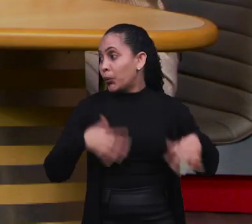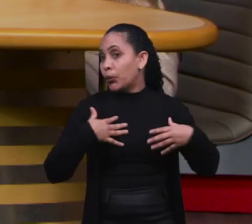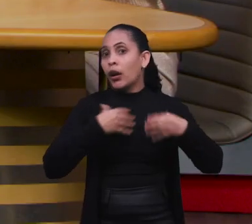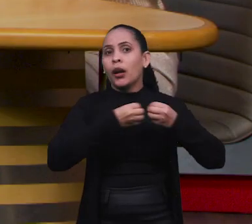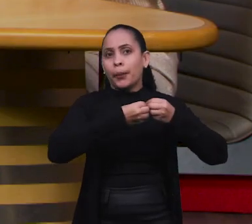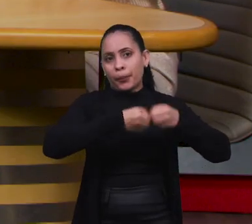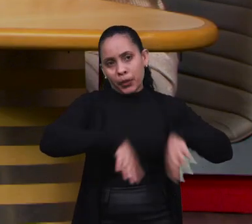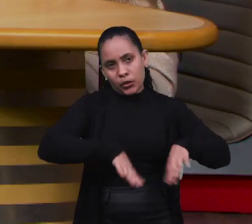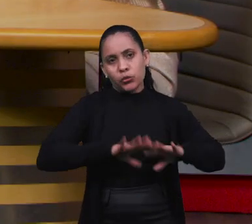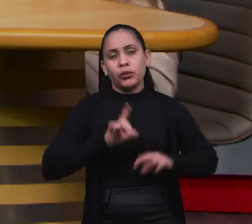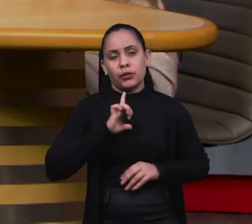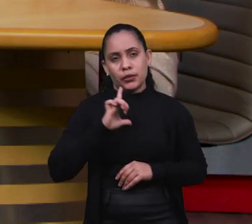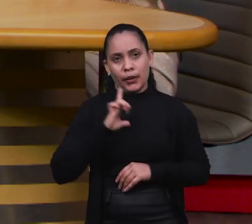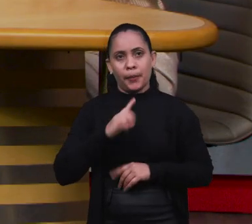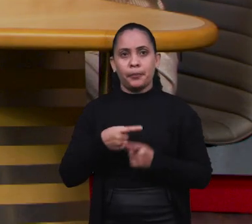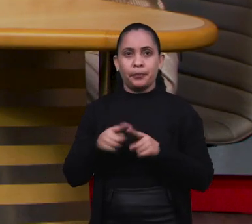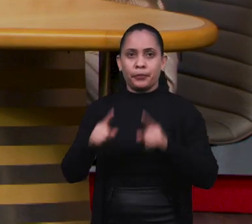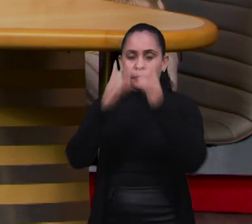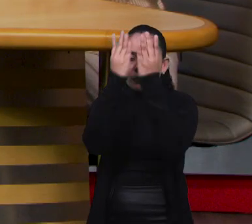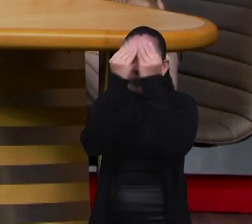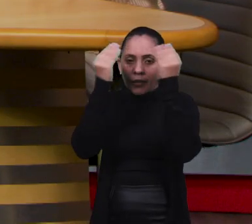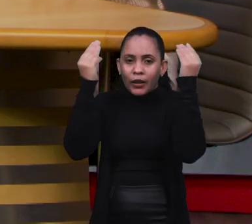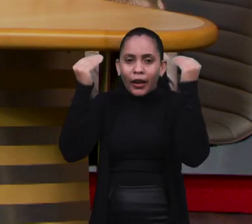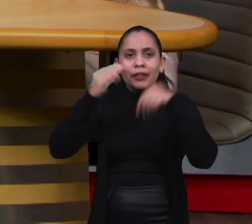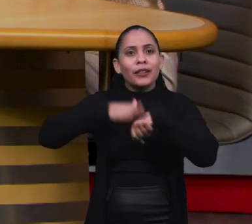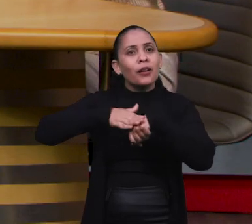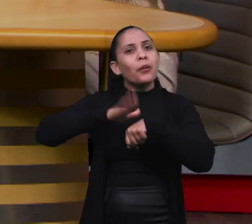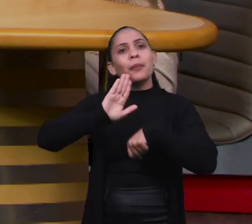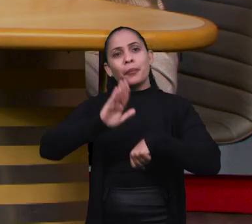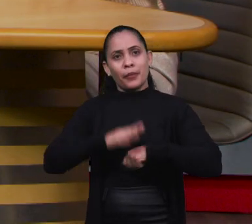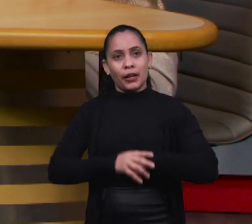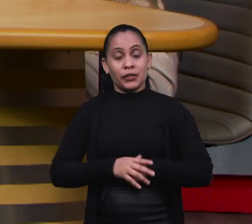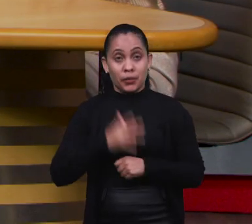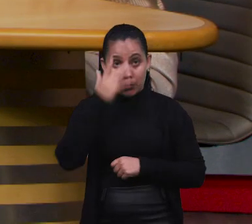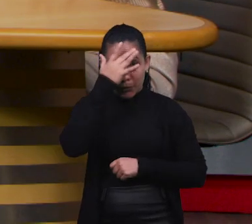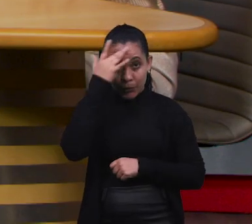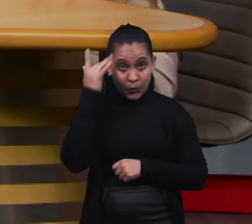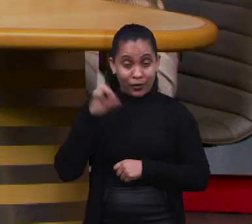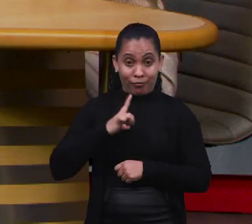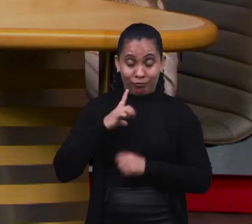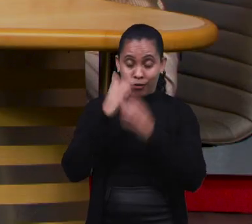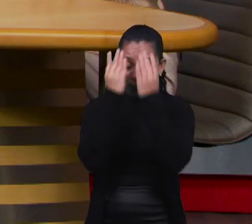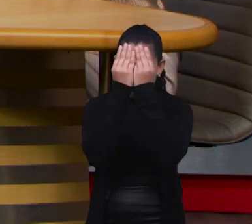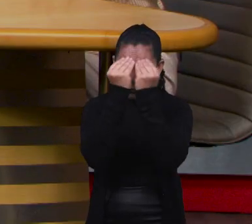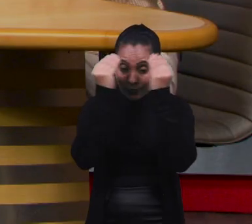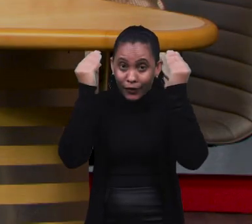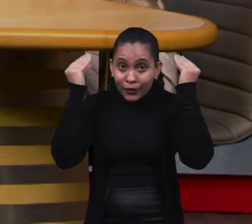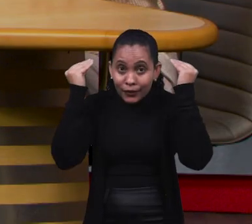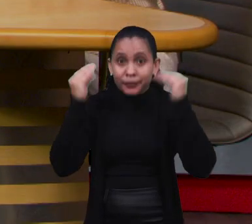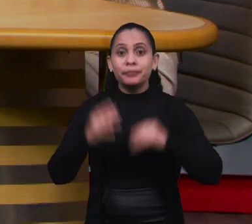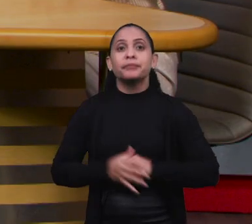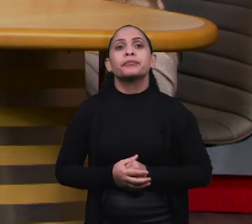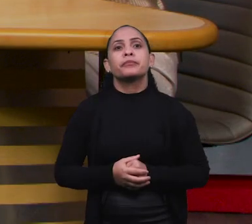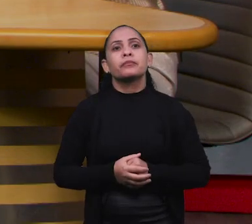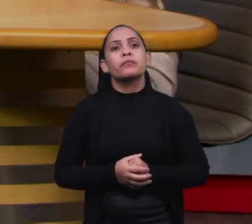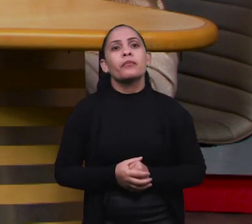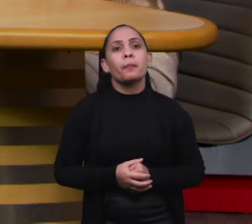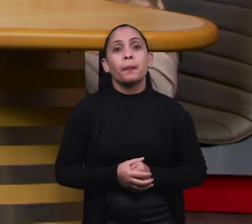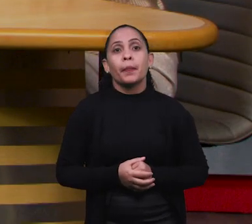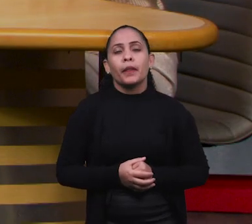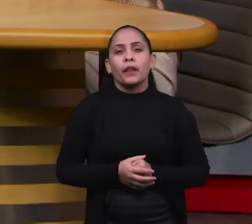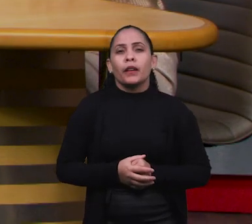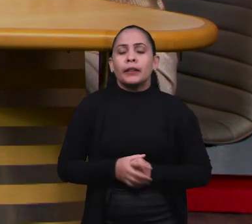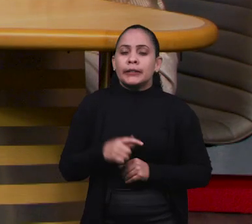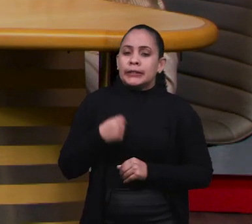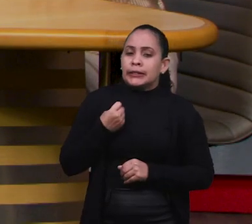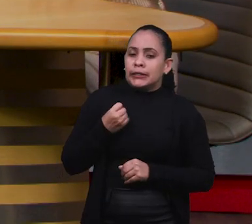com TDAH tem algo a mais. Tem algo a mais que a pessoa com TDAH, quando ela está em atividades